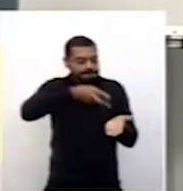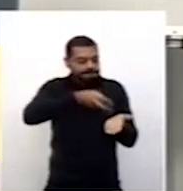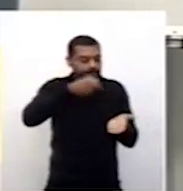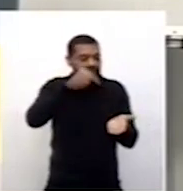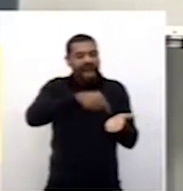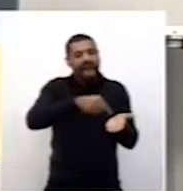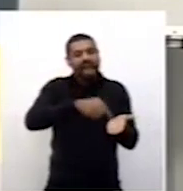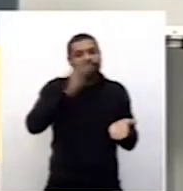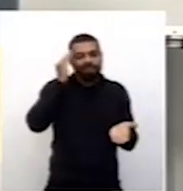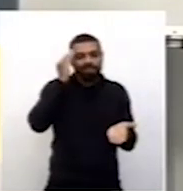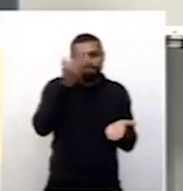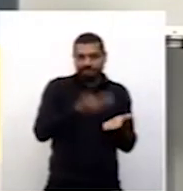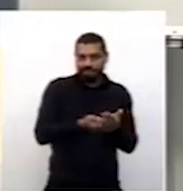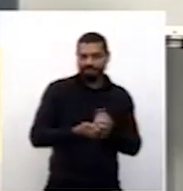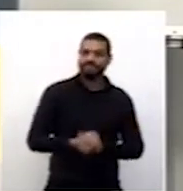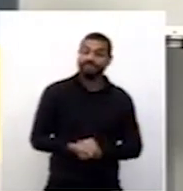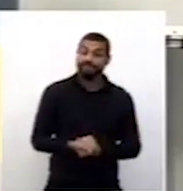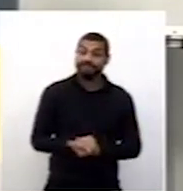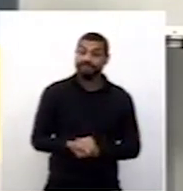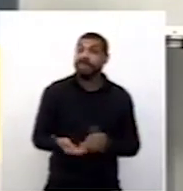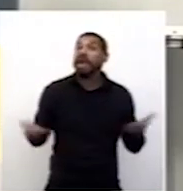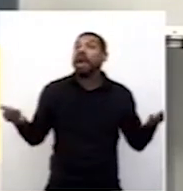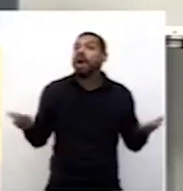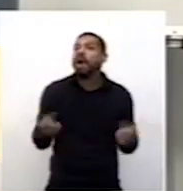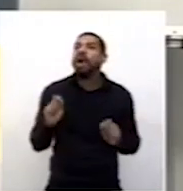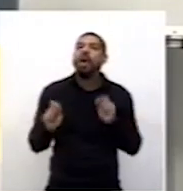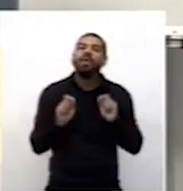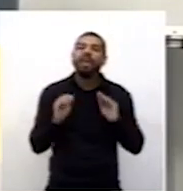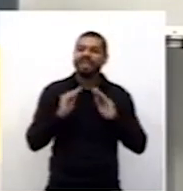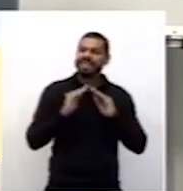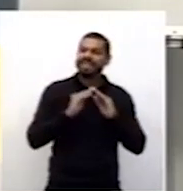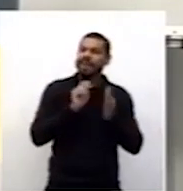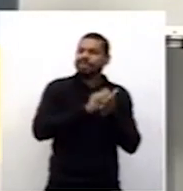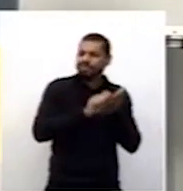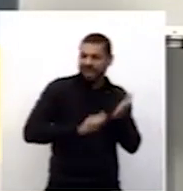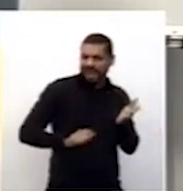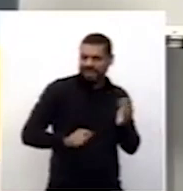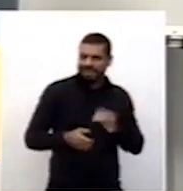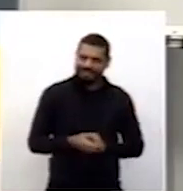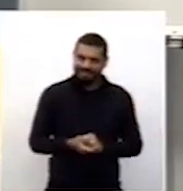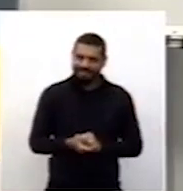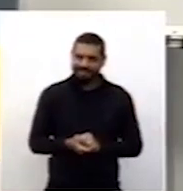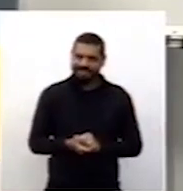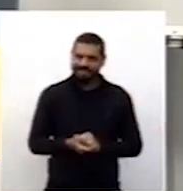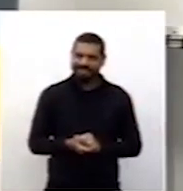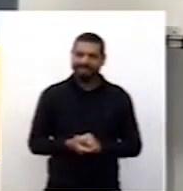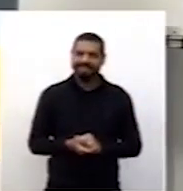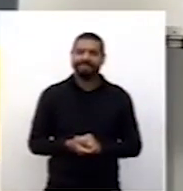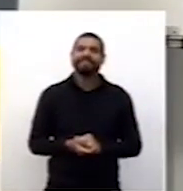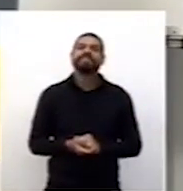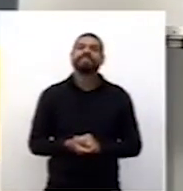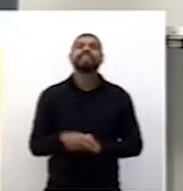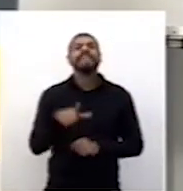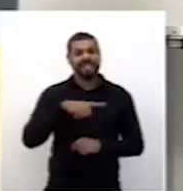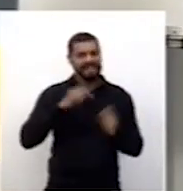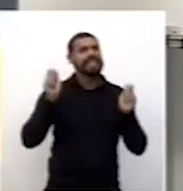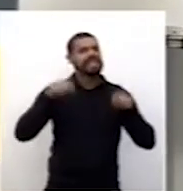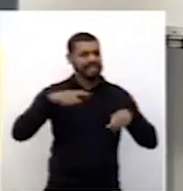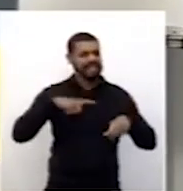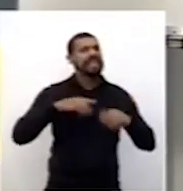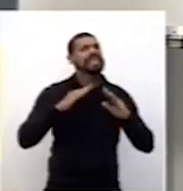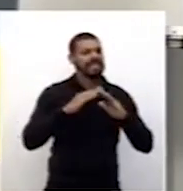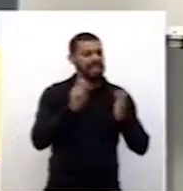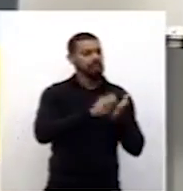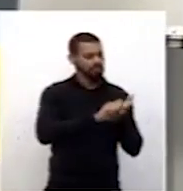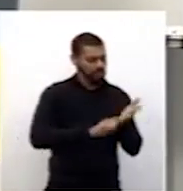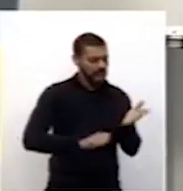vocabulário, ok? Agora, eu tenho homework. Ok, olha que lindo! Pensou que você não tinha homework? Tem